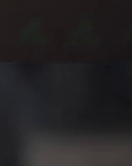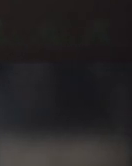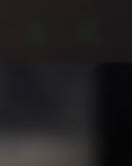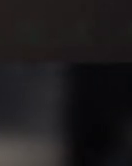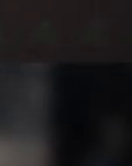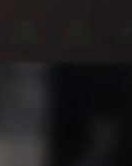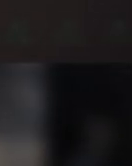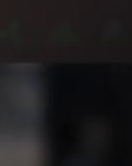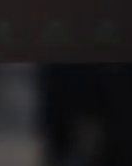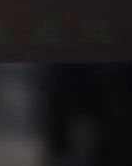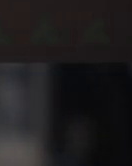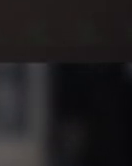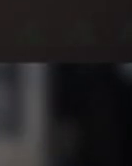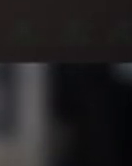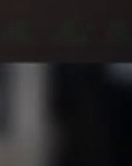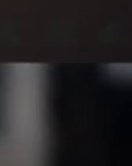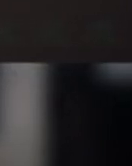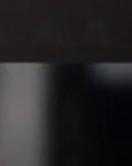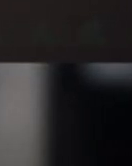e